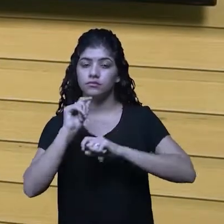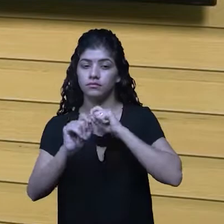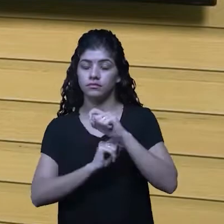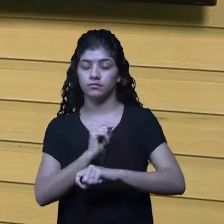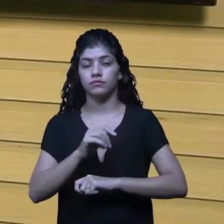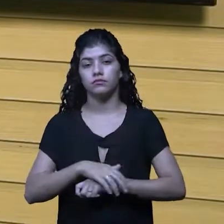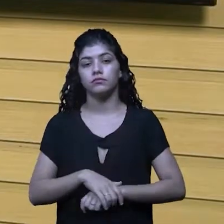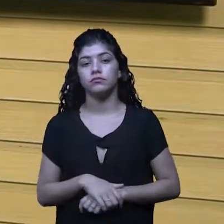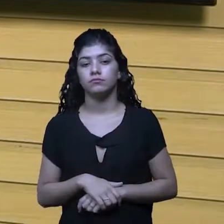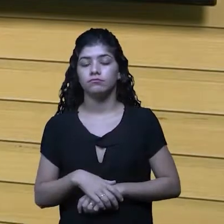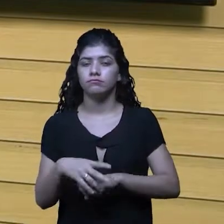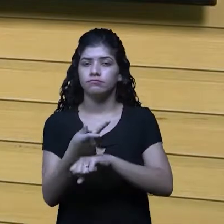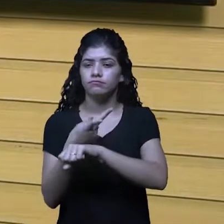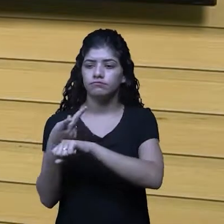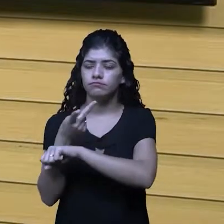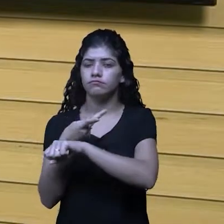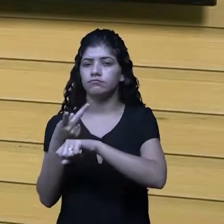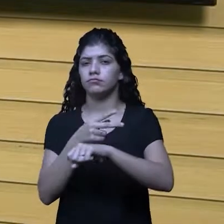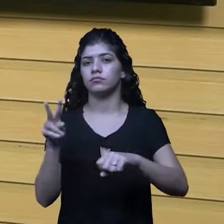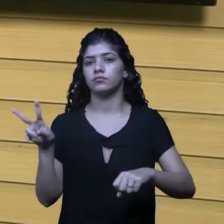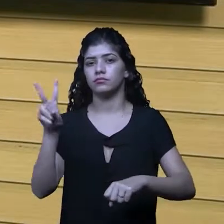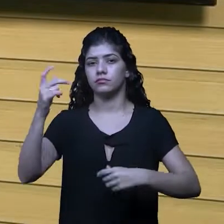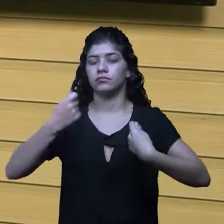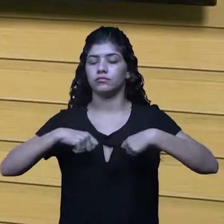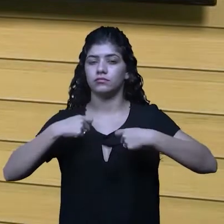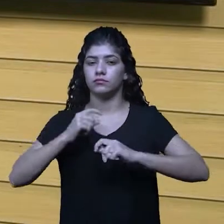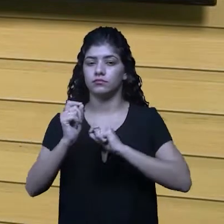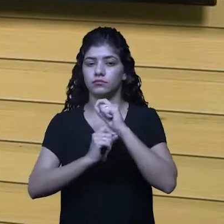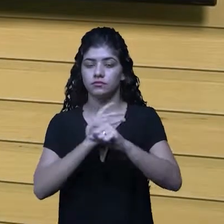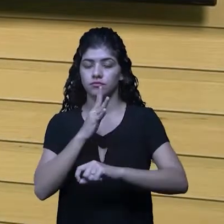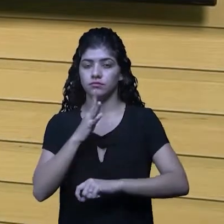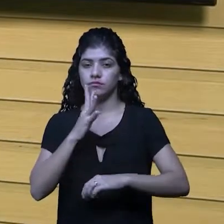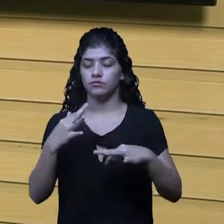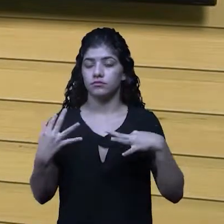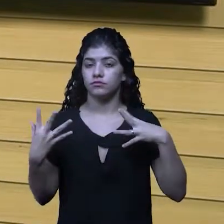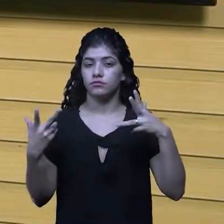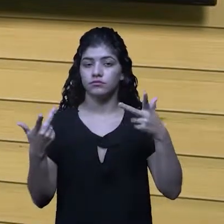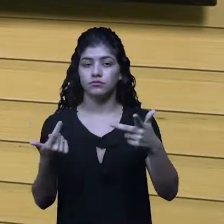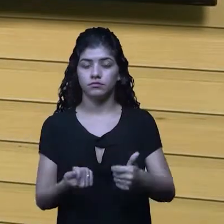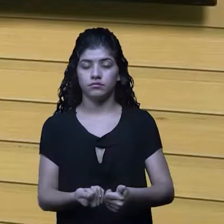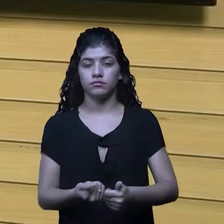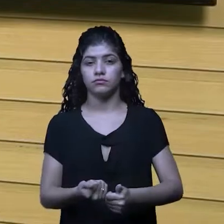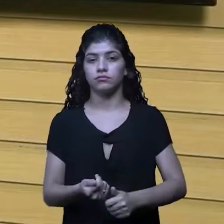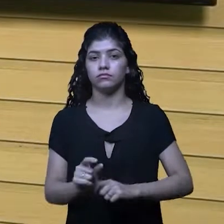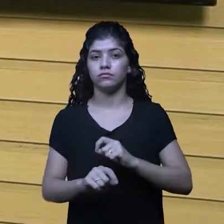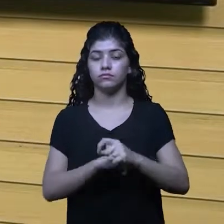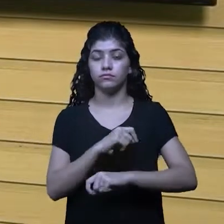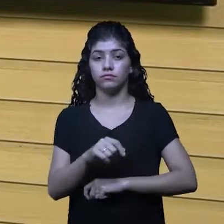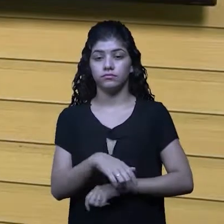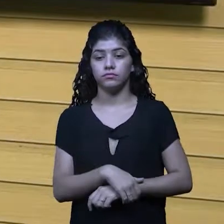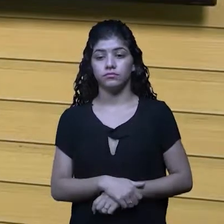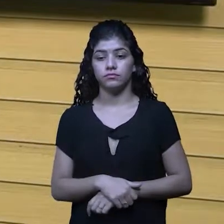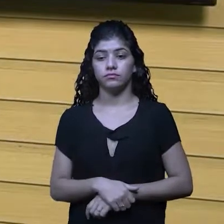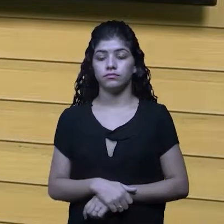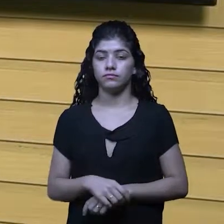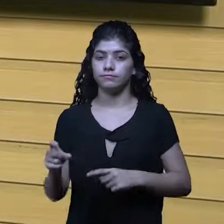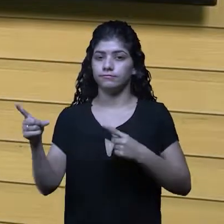isso, essa rastreabilidade, porque esses valores eles têm que ser acessíveis a todos